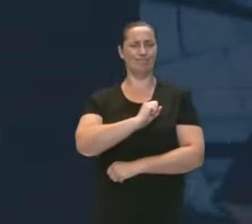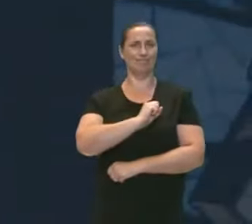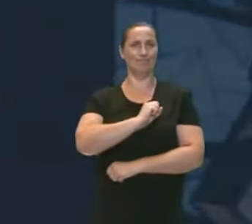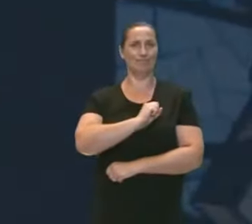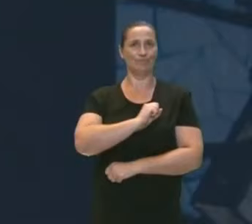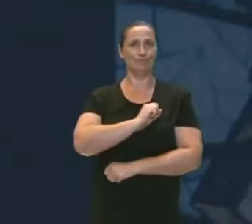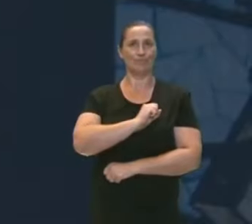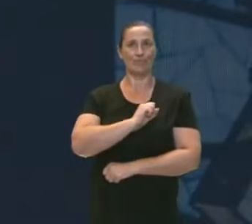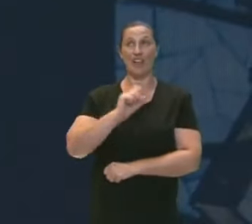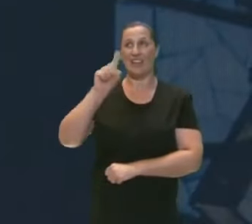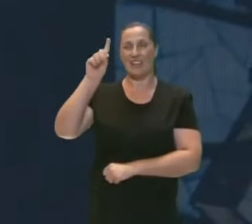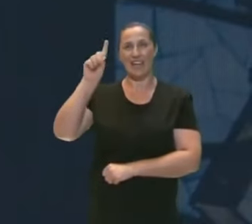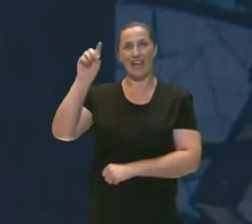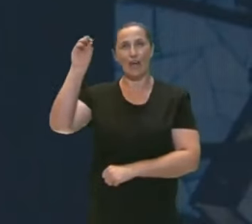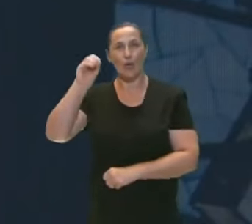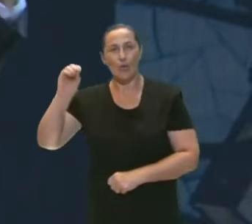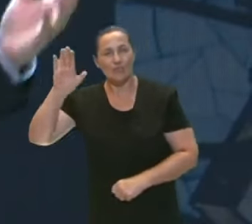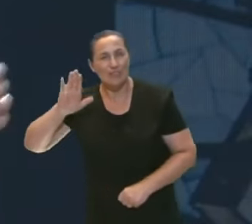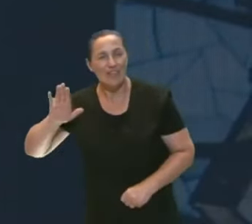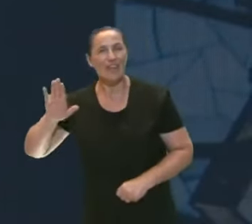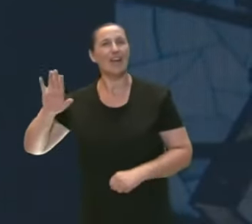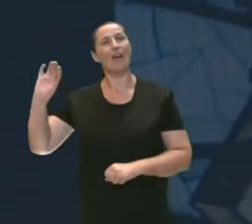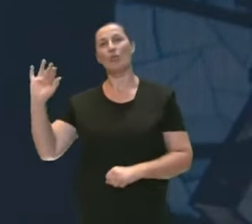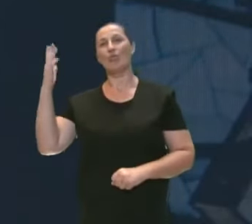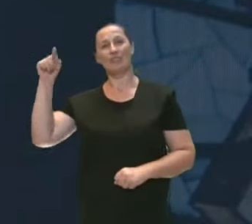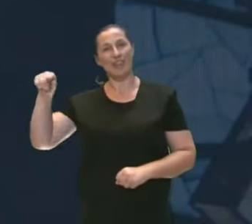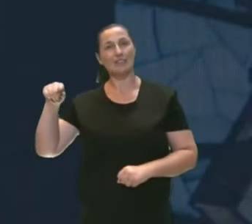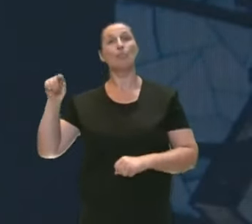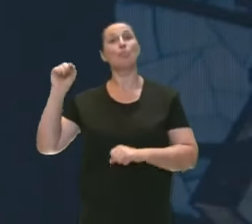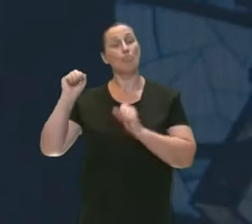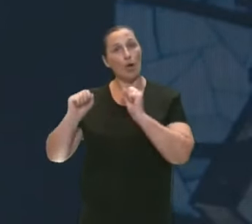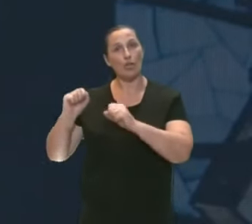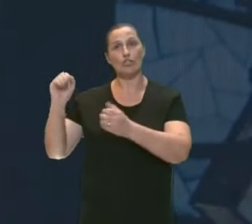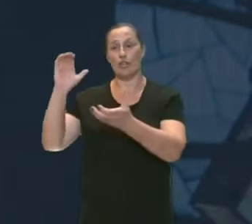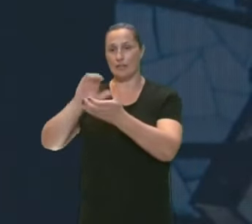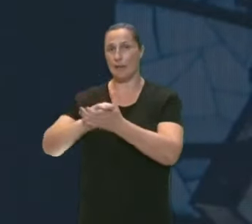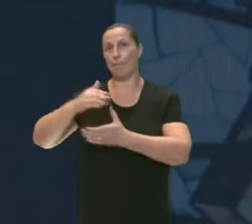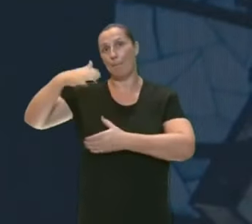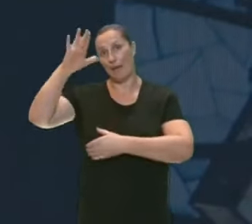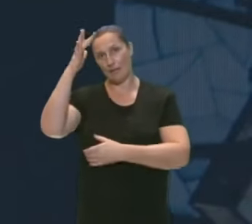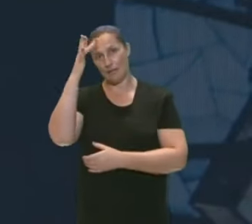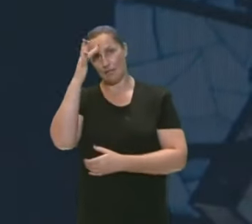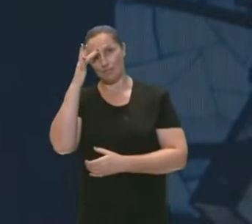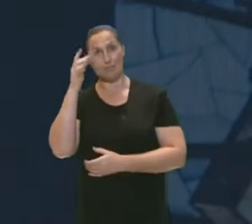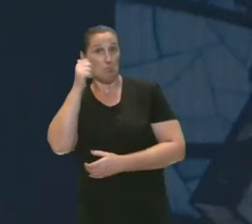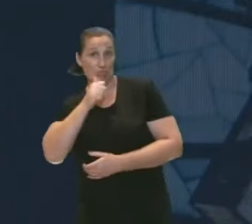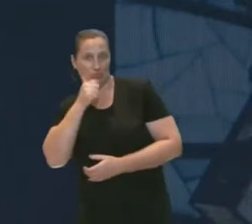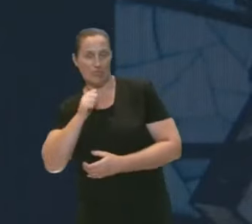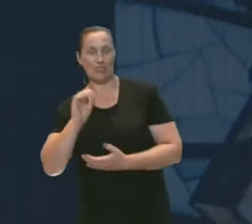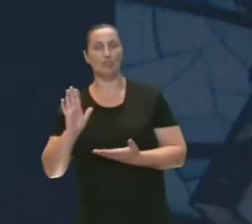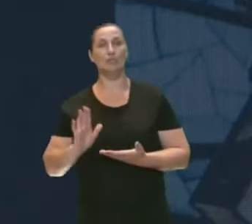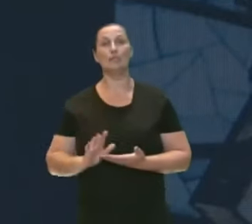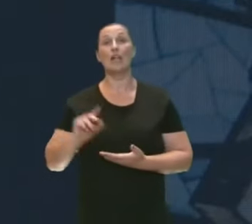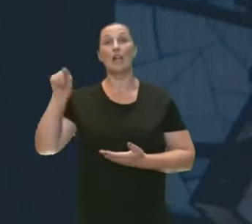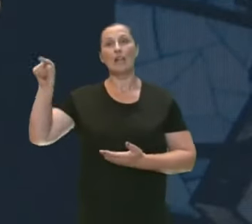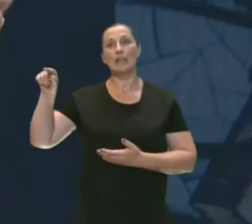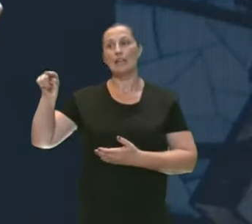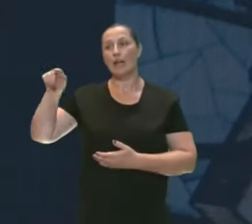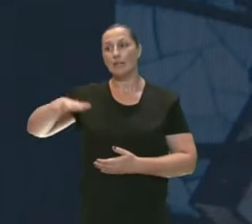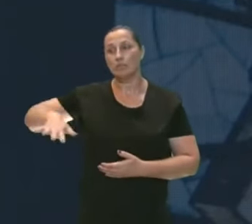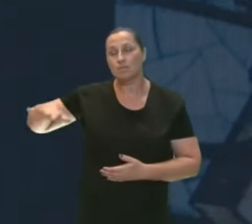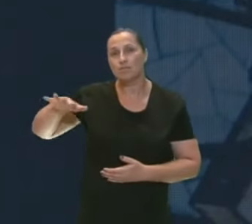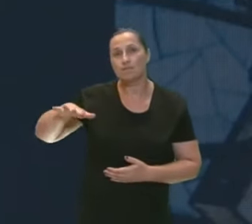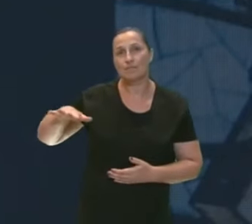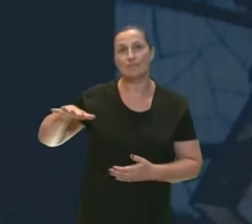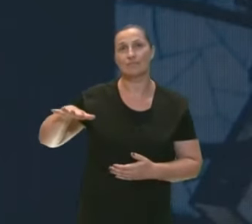do Oriente Médio funciona desse jeito, né? Eles podem se casar com mais gente, e naquele contexto, embora